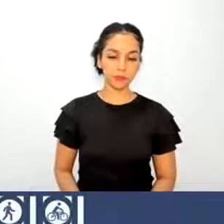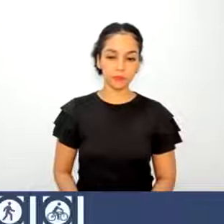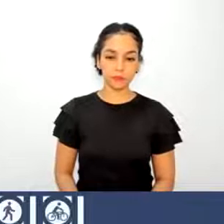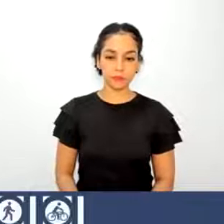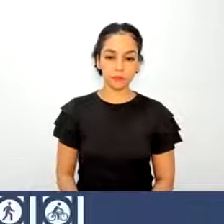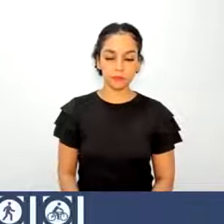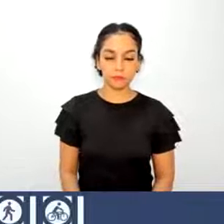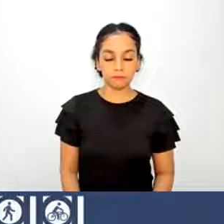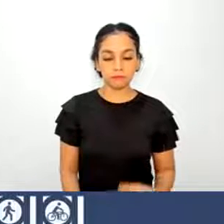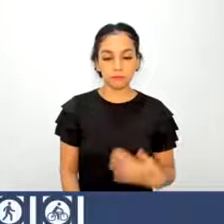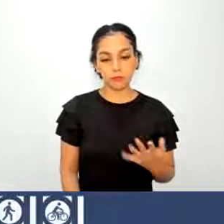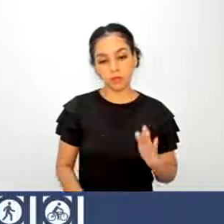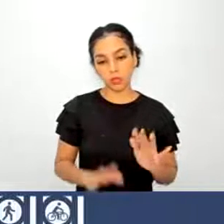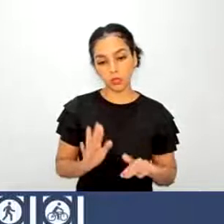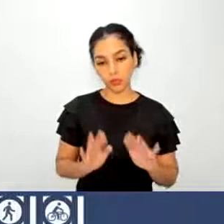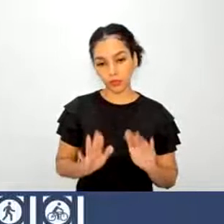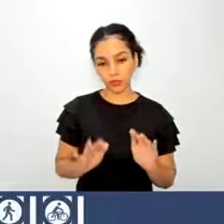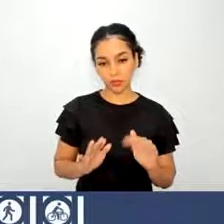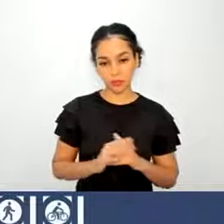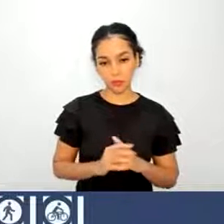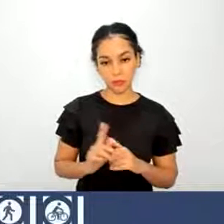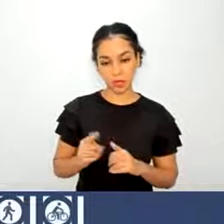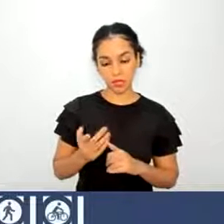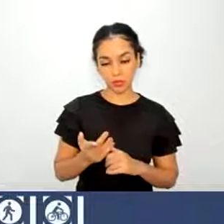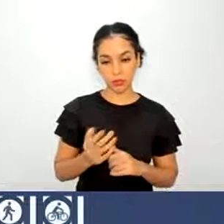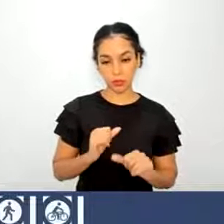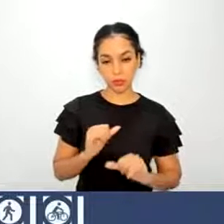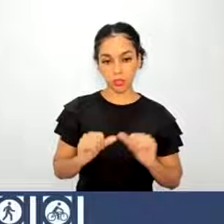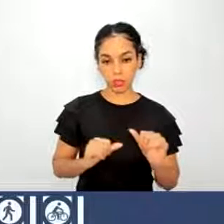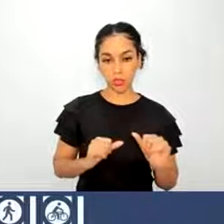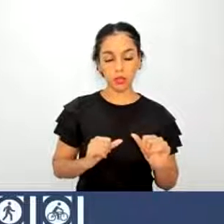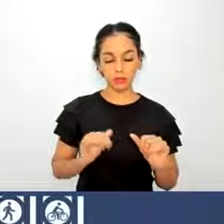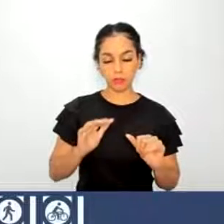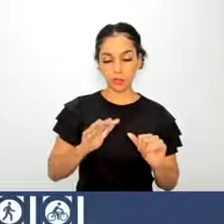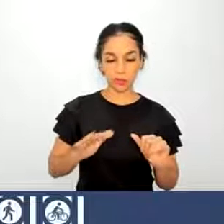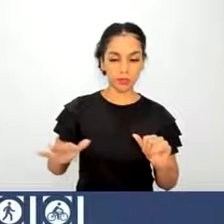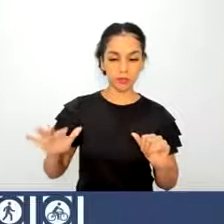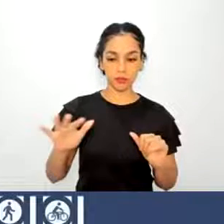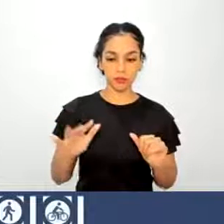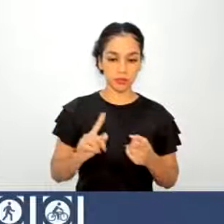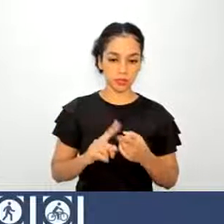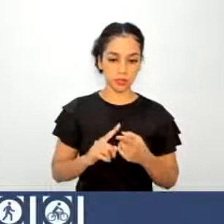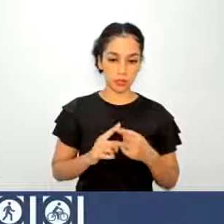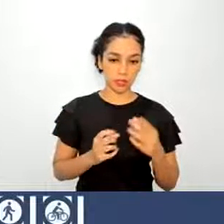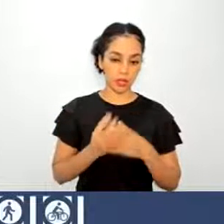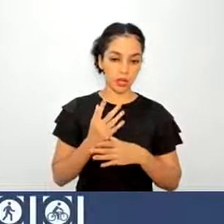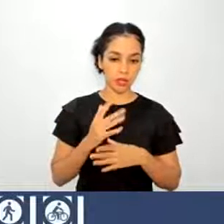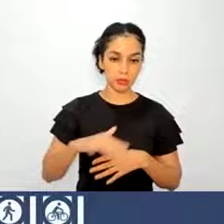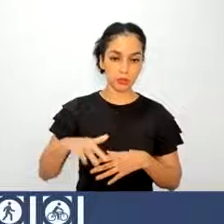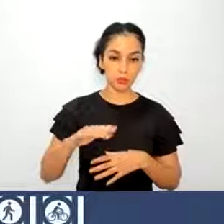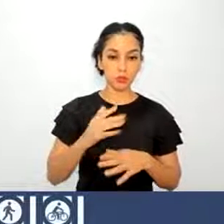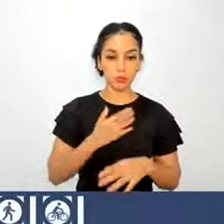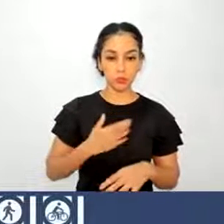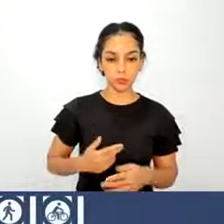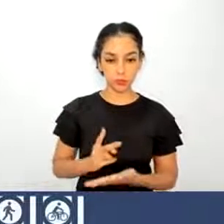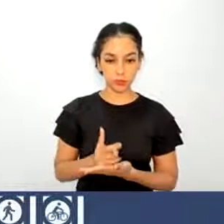que talvez o maior benefício é esse, você mudar radicalmente a paisagem e também criar mais espaços públicos de